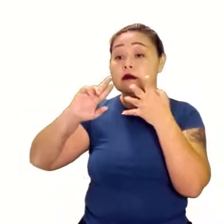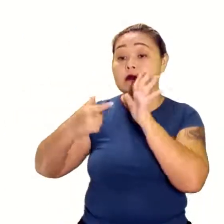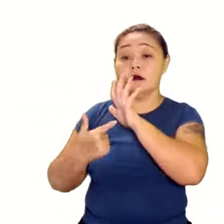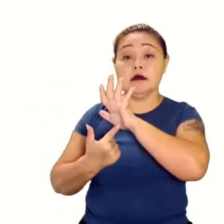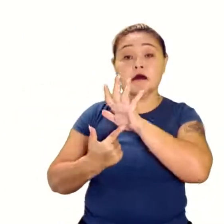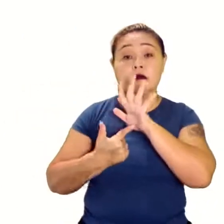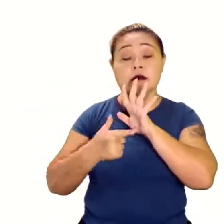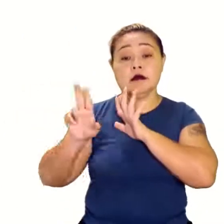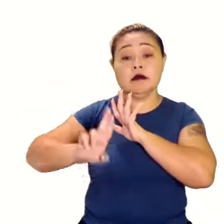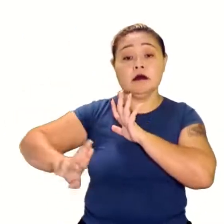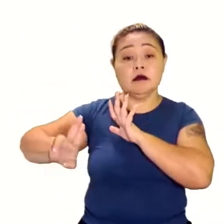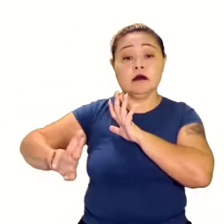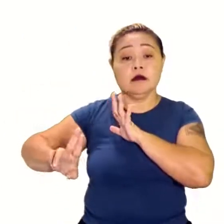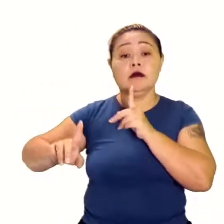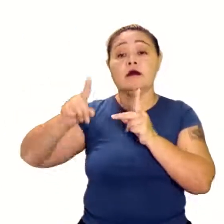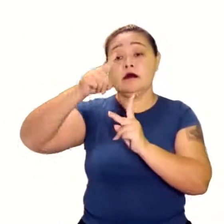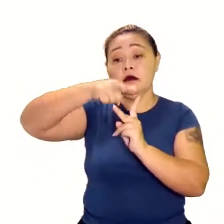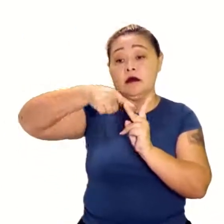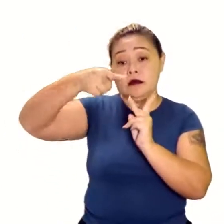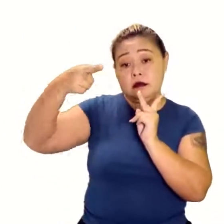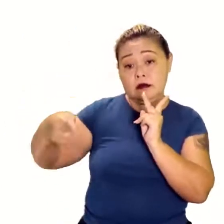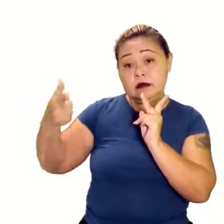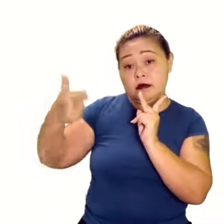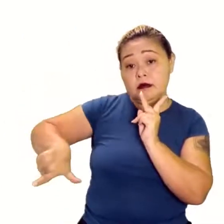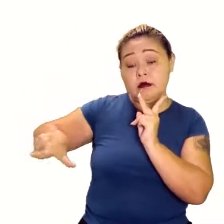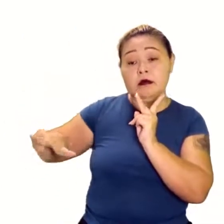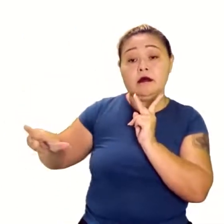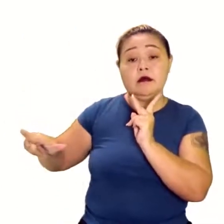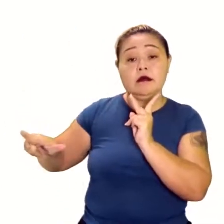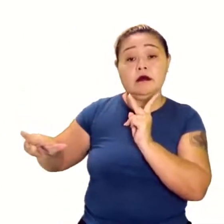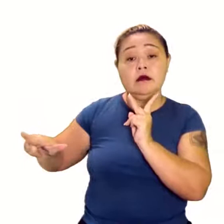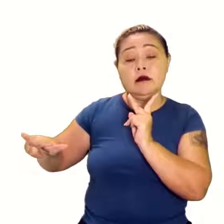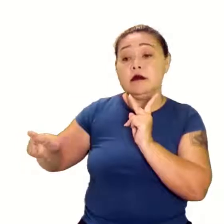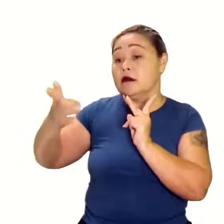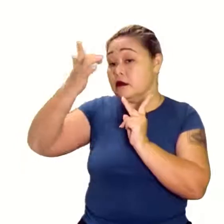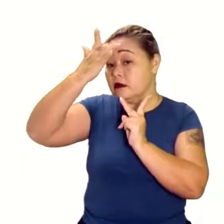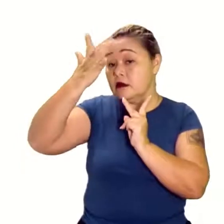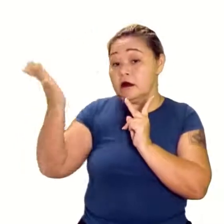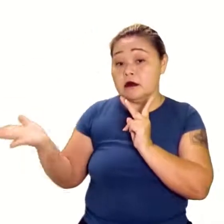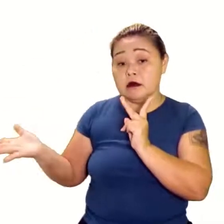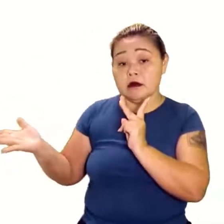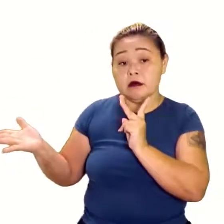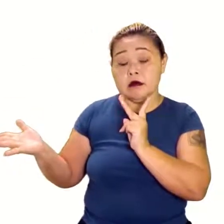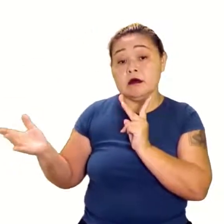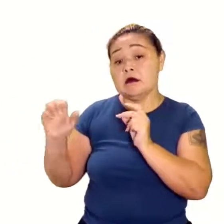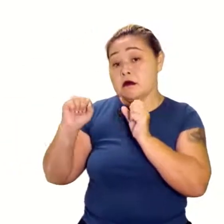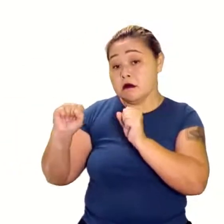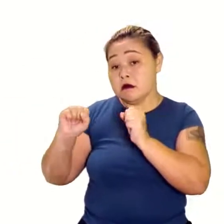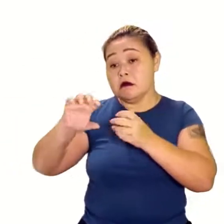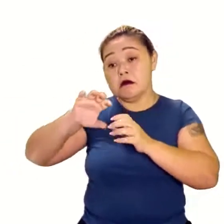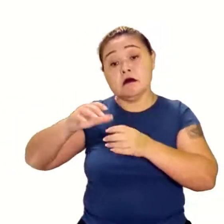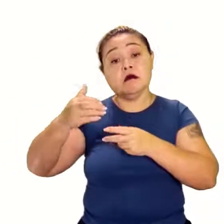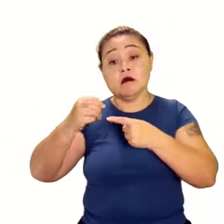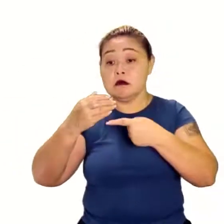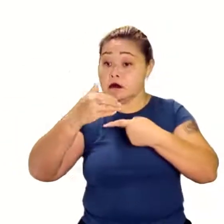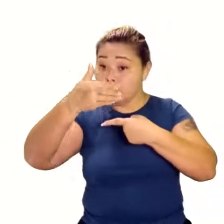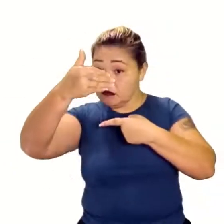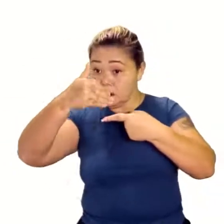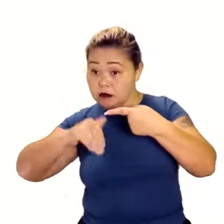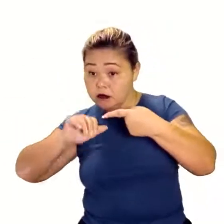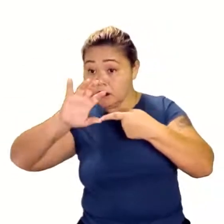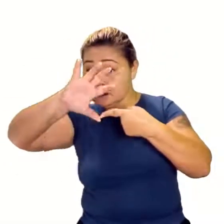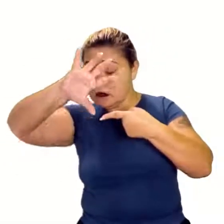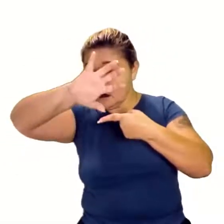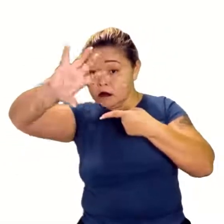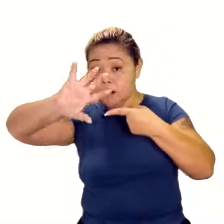mostrando, né? Aplicando a propriedade aí de novo, ó. Né? Mostrando como fica mais fácil, né? Podemos fazer separado, podemos fazer junto. Claro